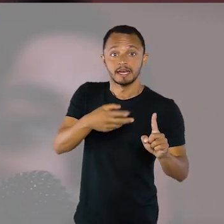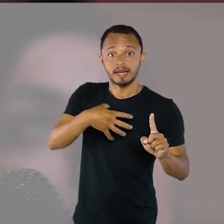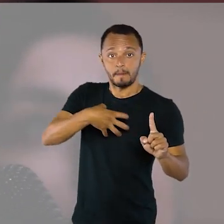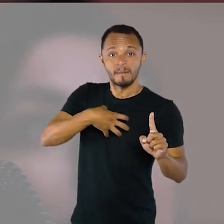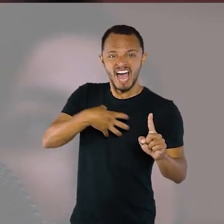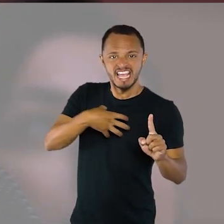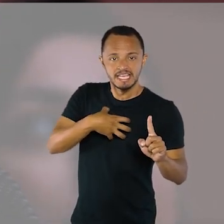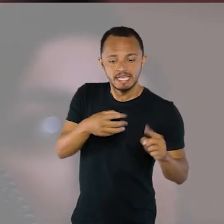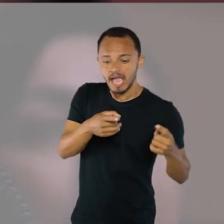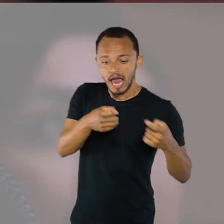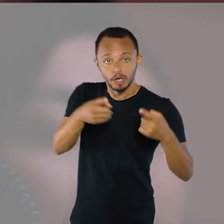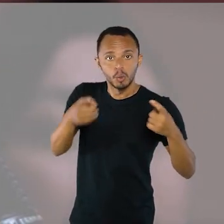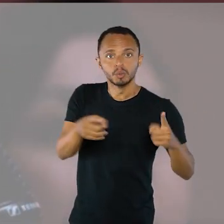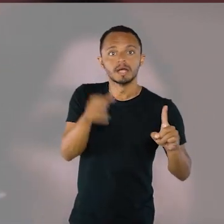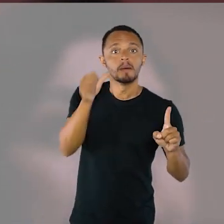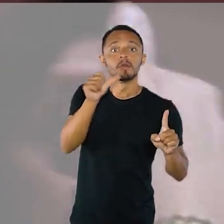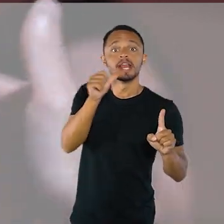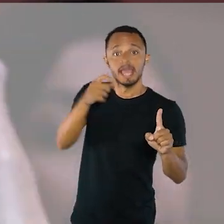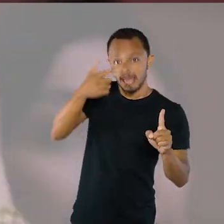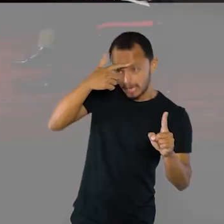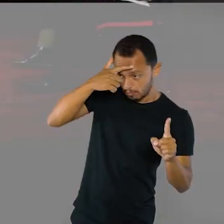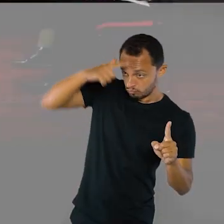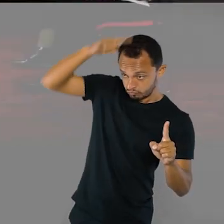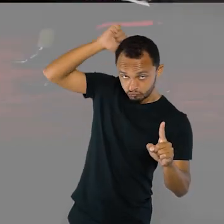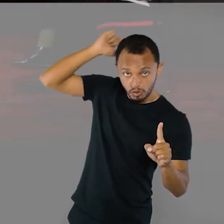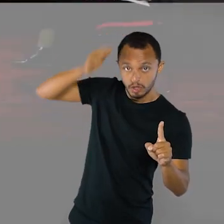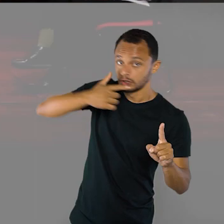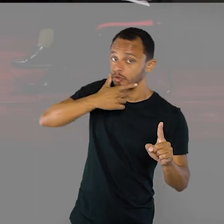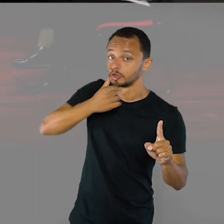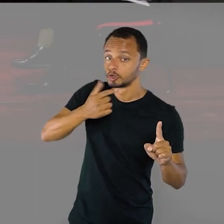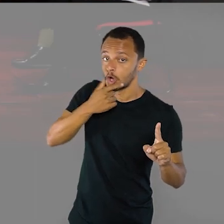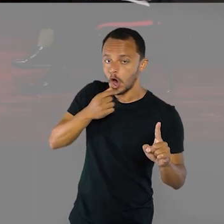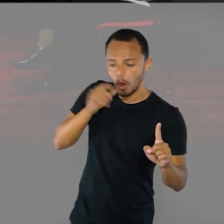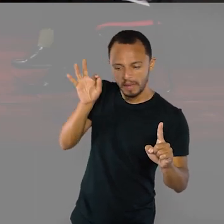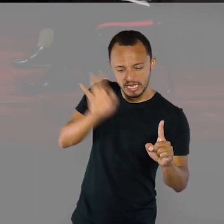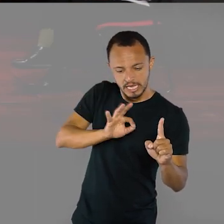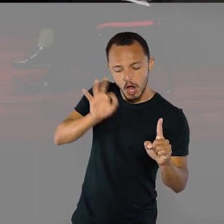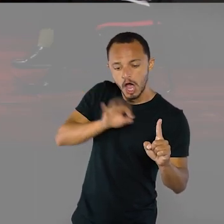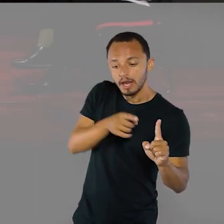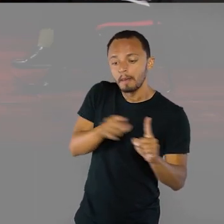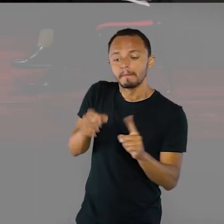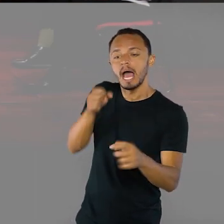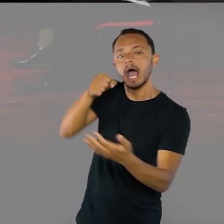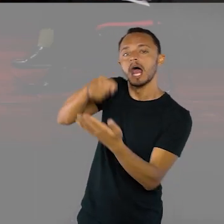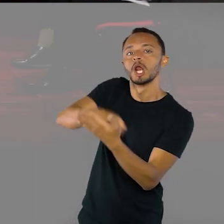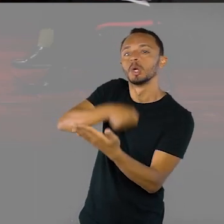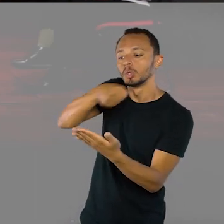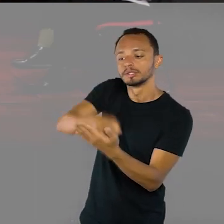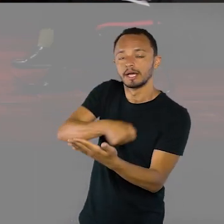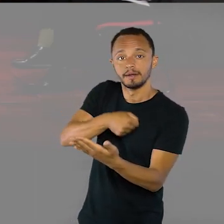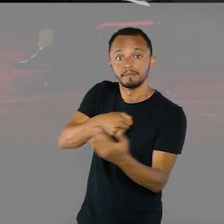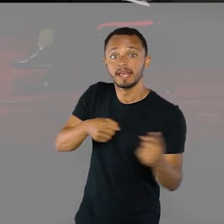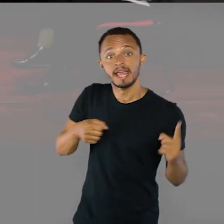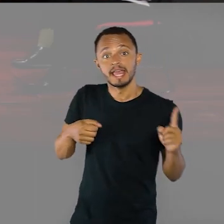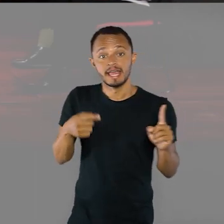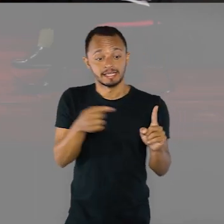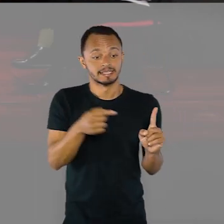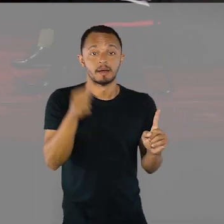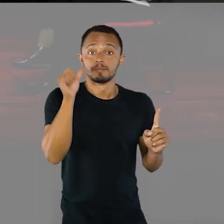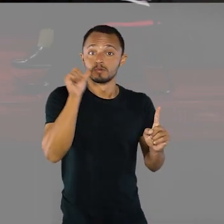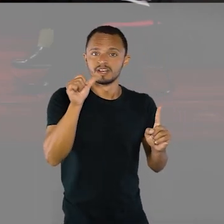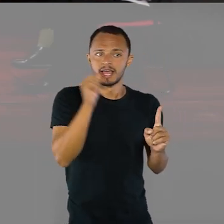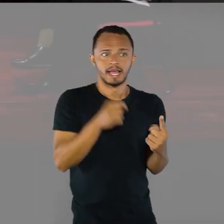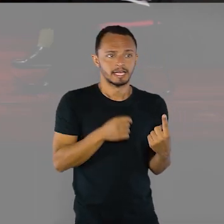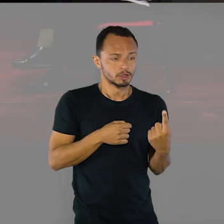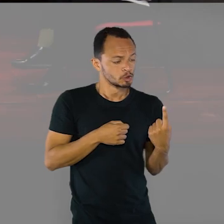julho de 1823. É muito interessante quando a gente olha essa imagem, né, a Maria Quitéria ela posa solitária diante